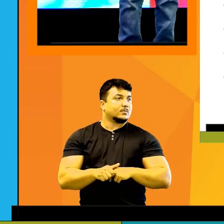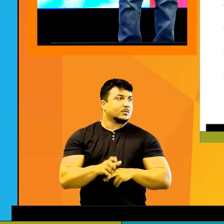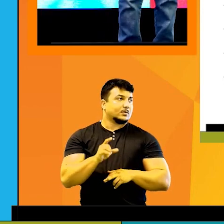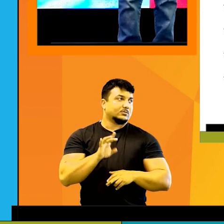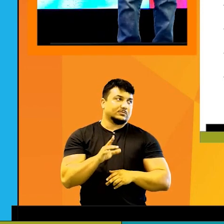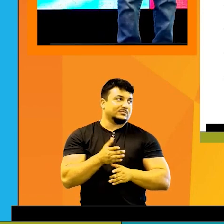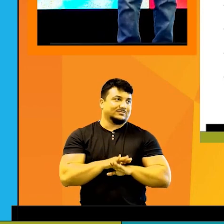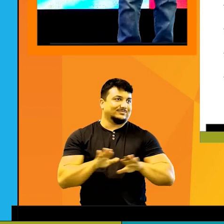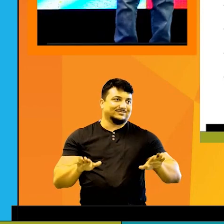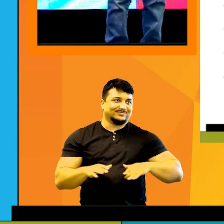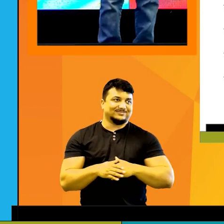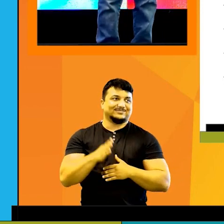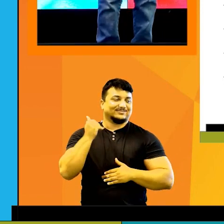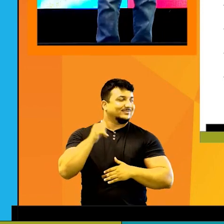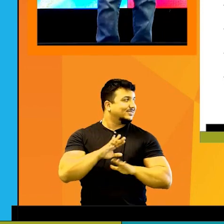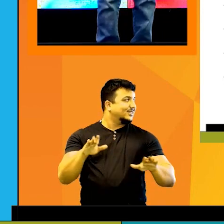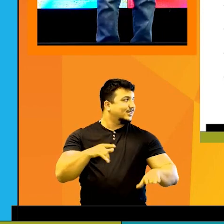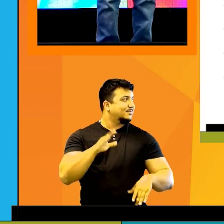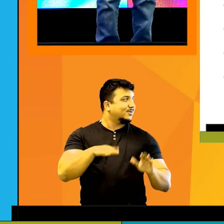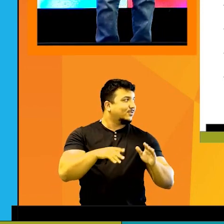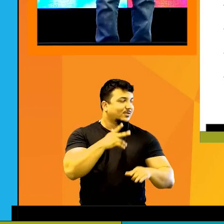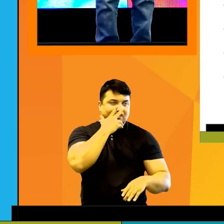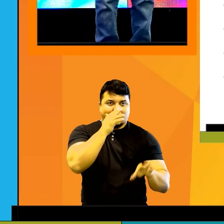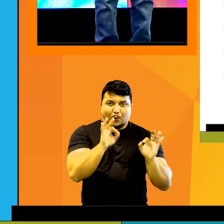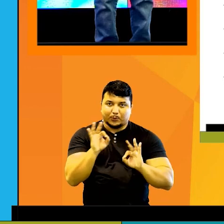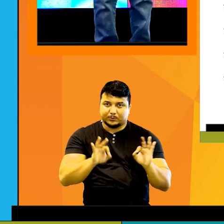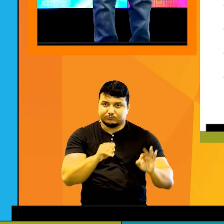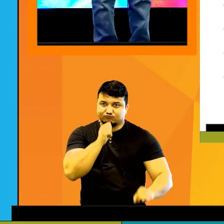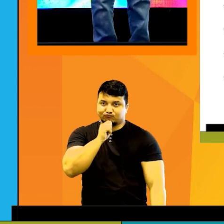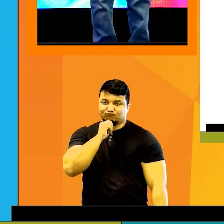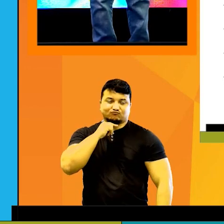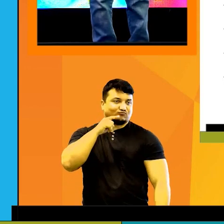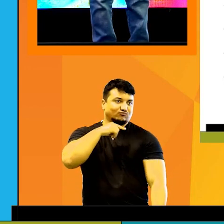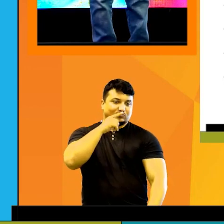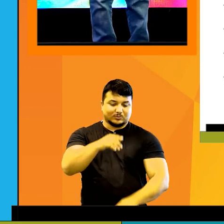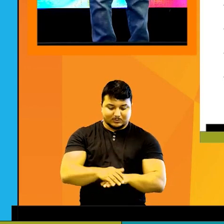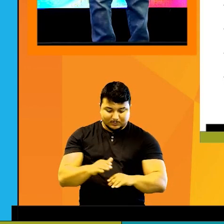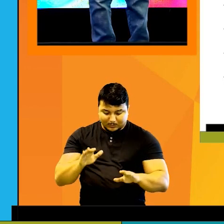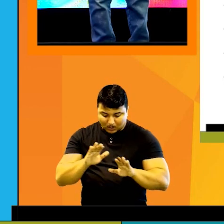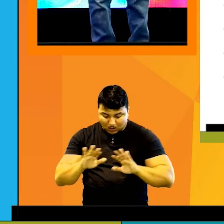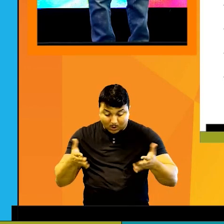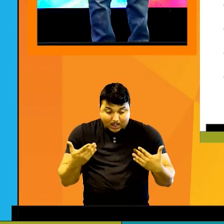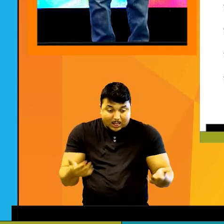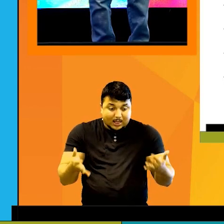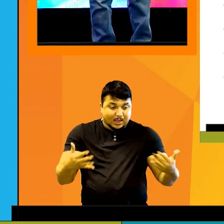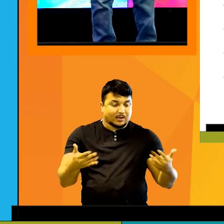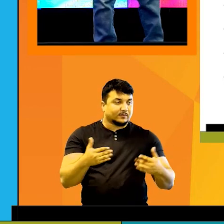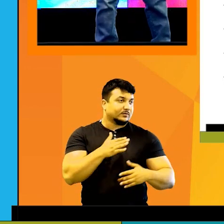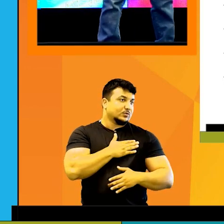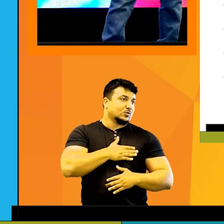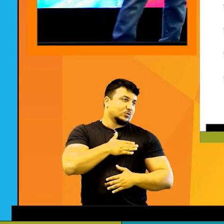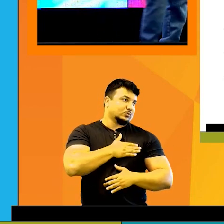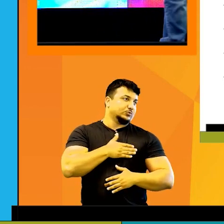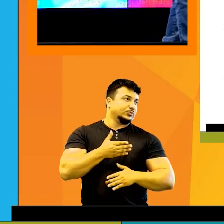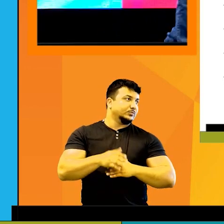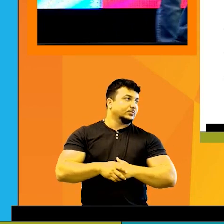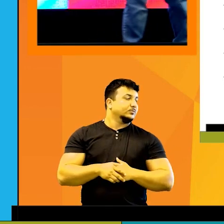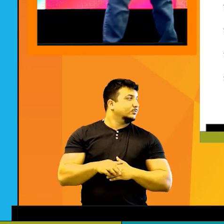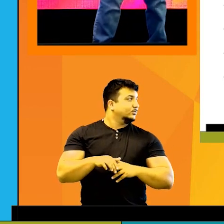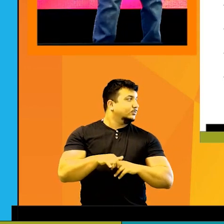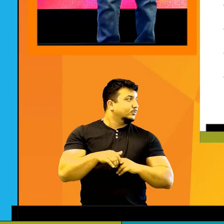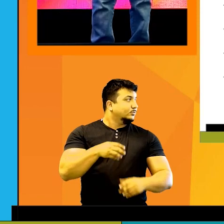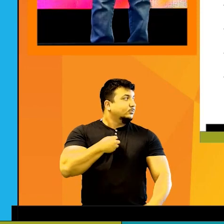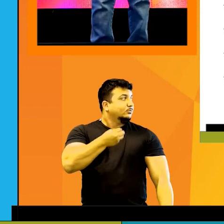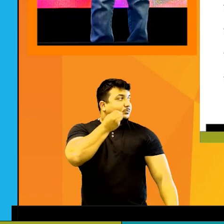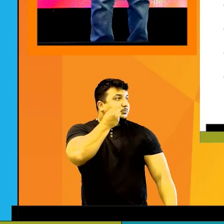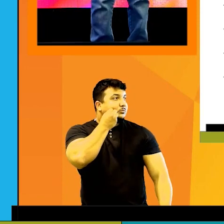assim, cara, tá? Me peça aquela aula assim, muito arrumadinha assim, porque eu não curto não. Eu gosto dessa leveza, dessa espontaneidade. Eu vi só com a